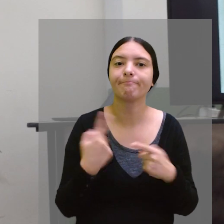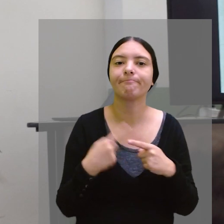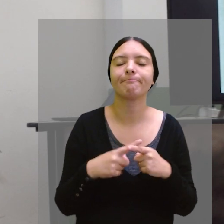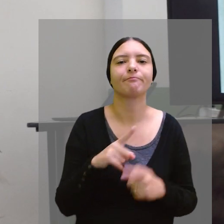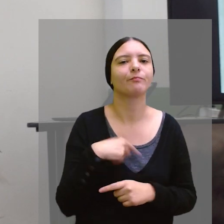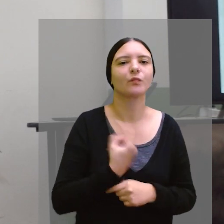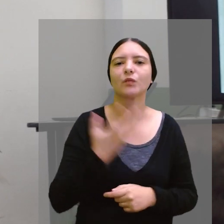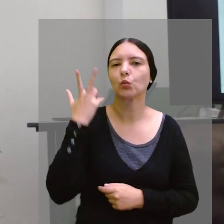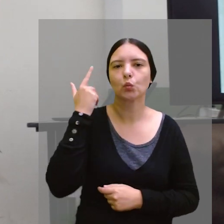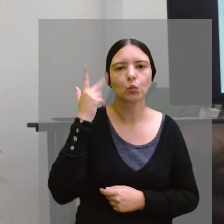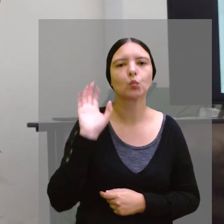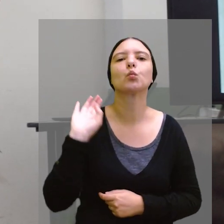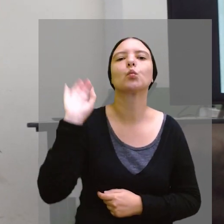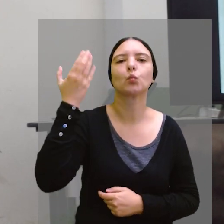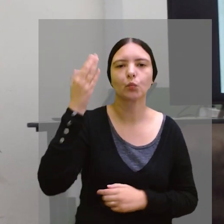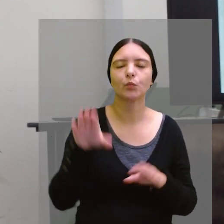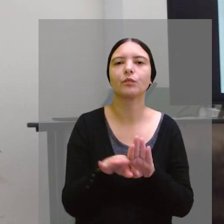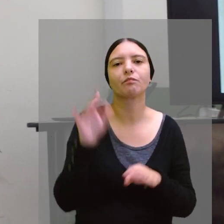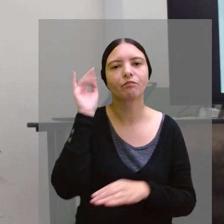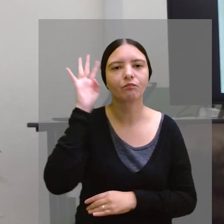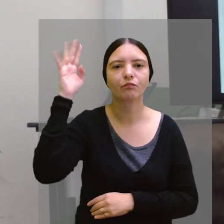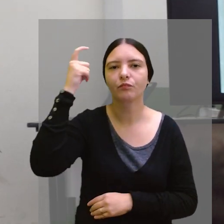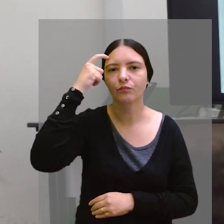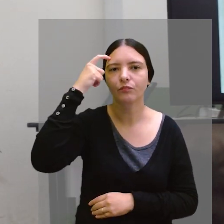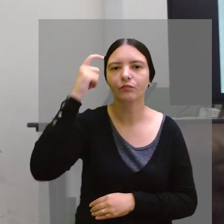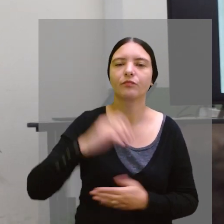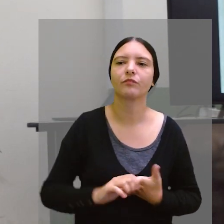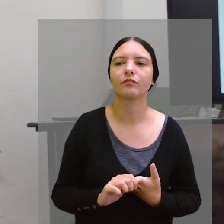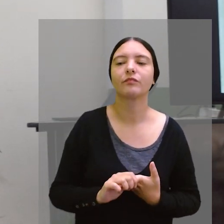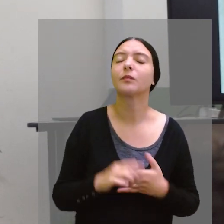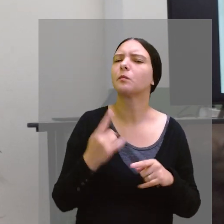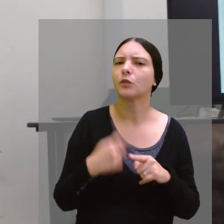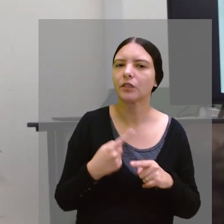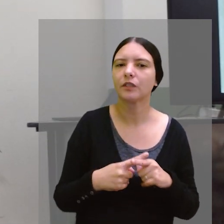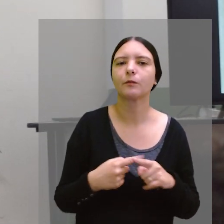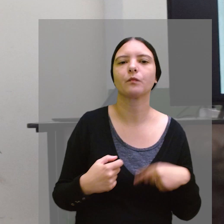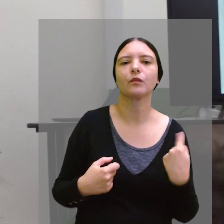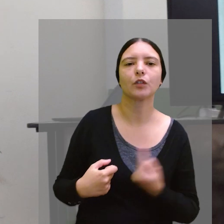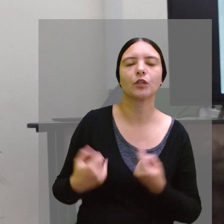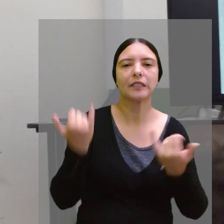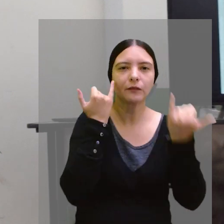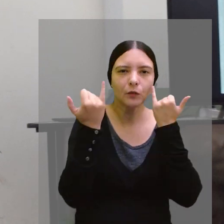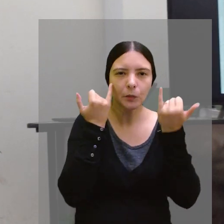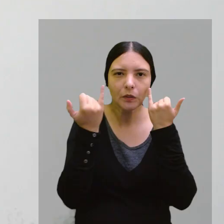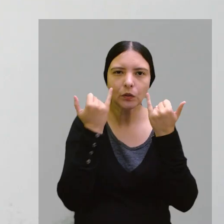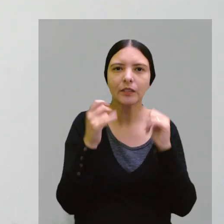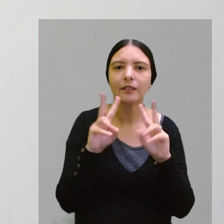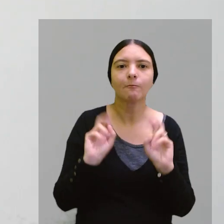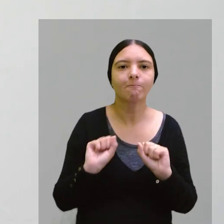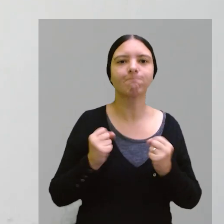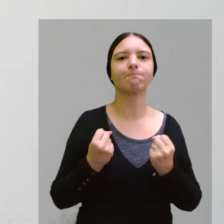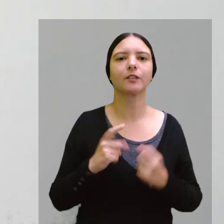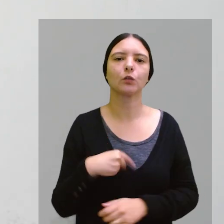gente tem naturalmente, que é a questão da teoria da mente. E isso é porque a gente tem informação, isso é uma questão de